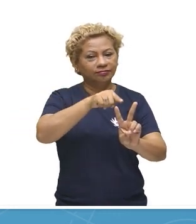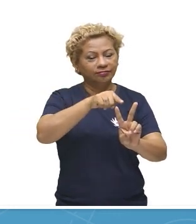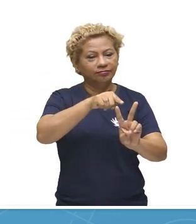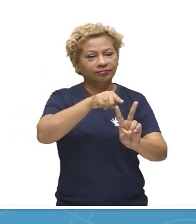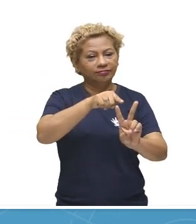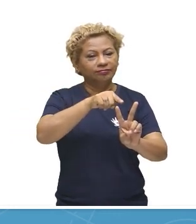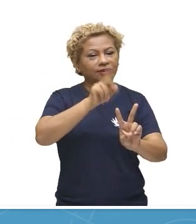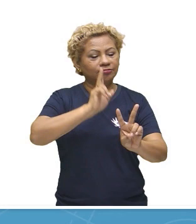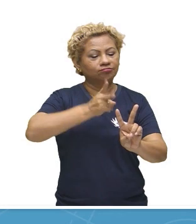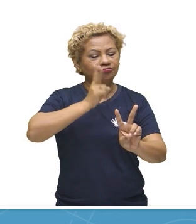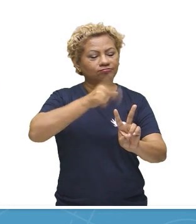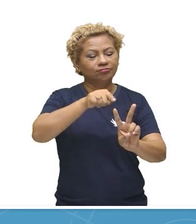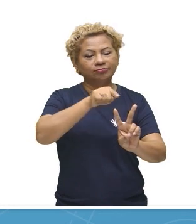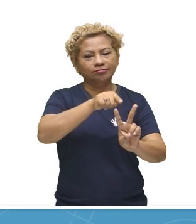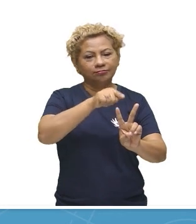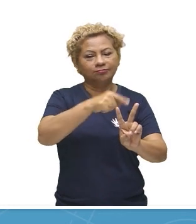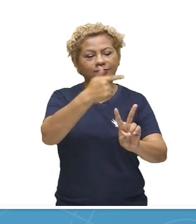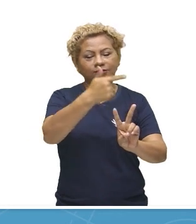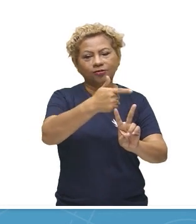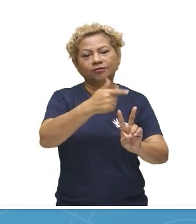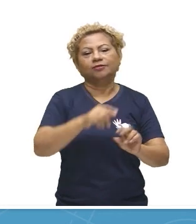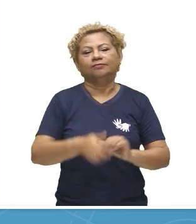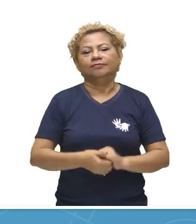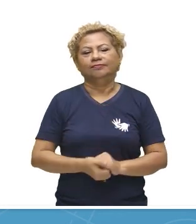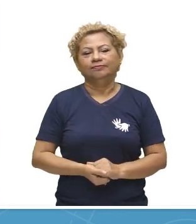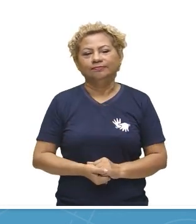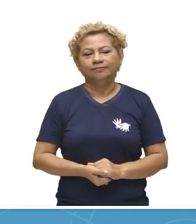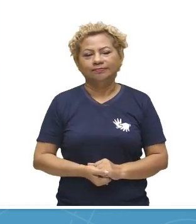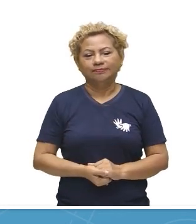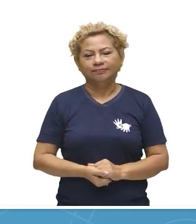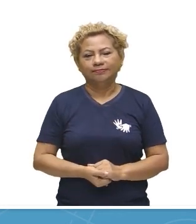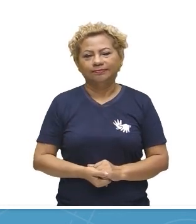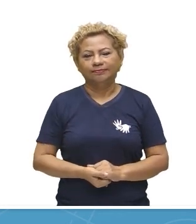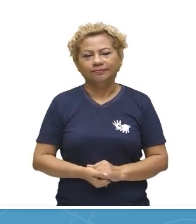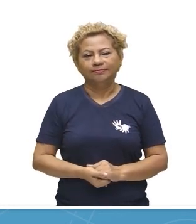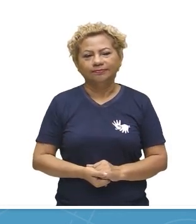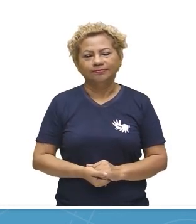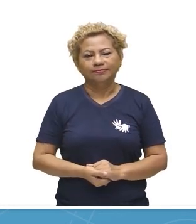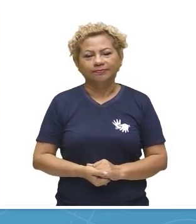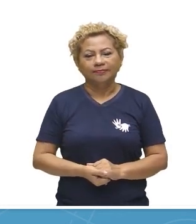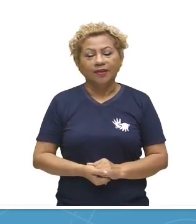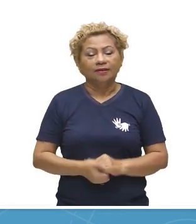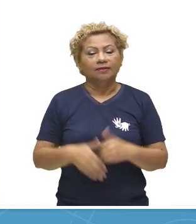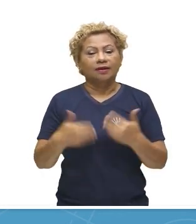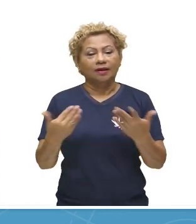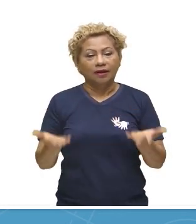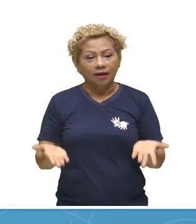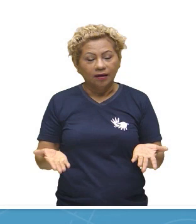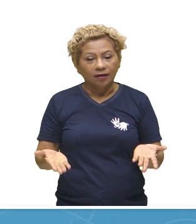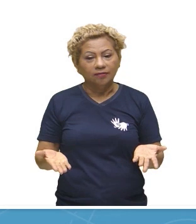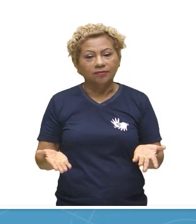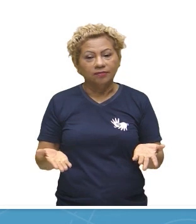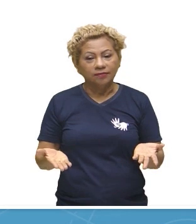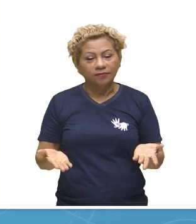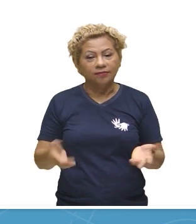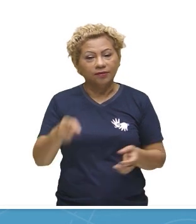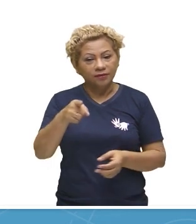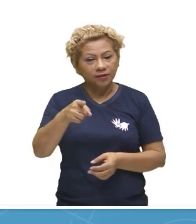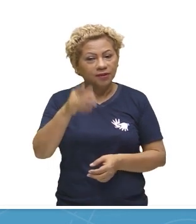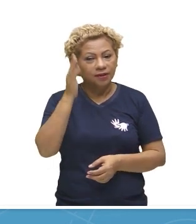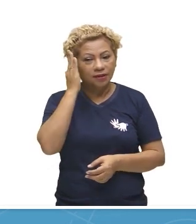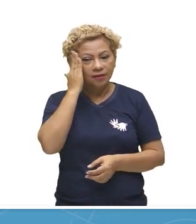está omitido, significa que ele é o índice 2, tá bom? Portanto, raiz quadrada.